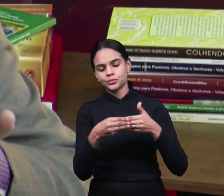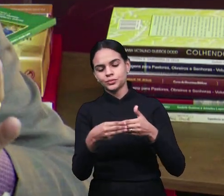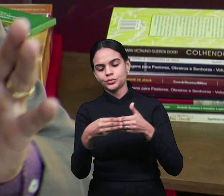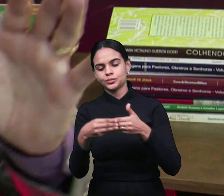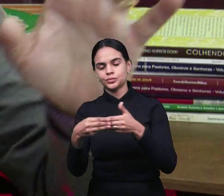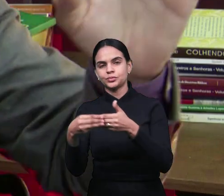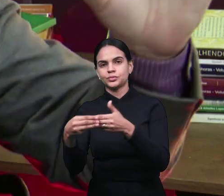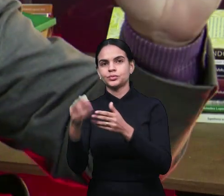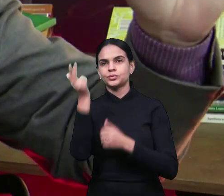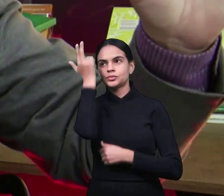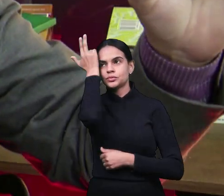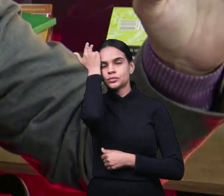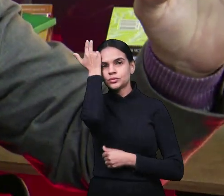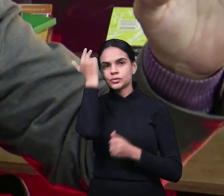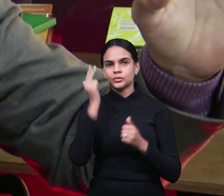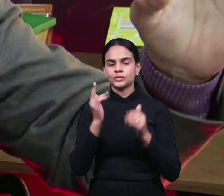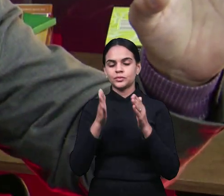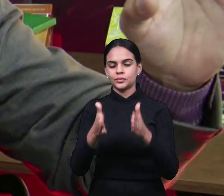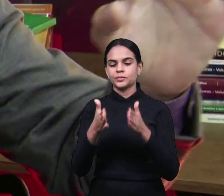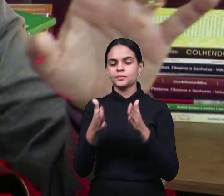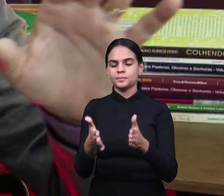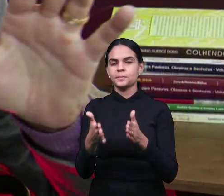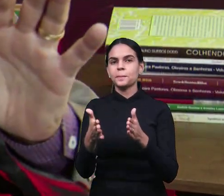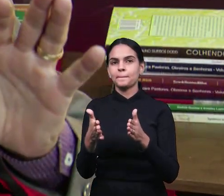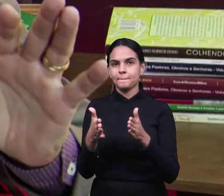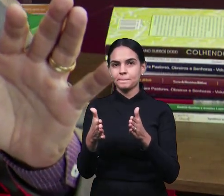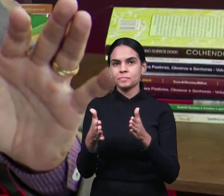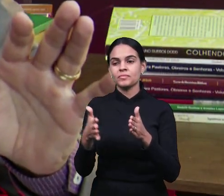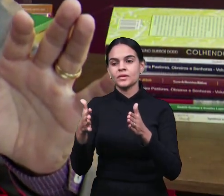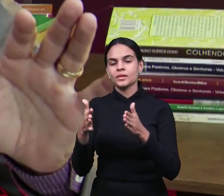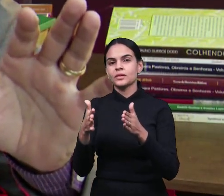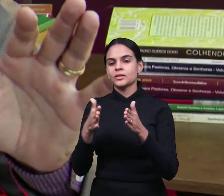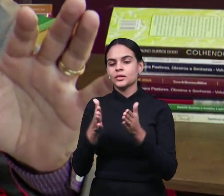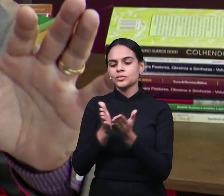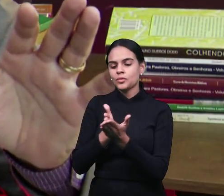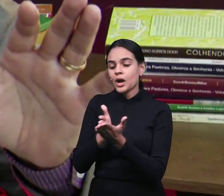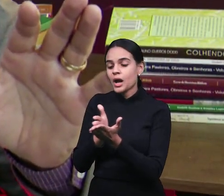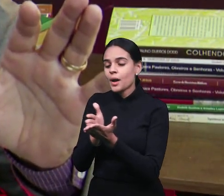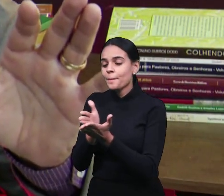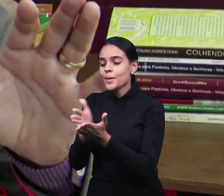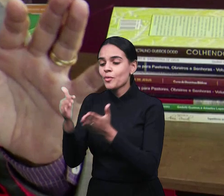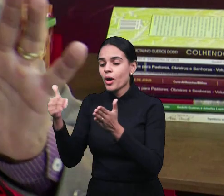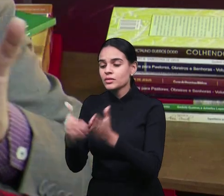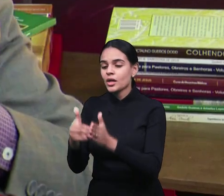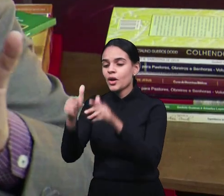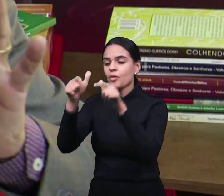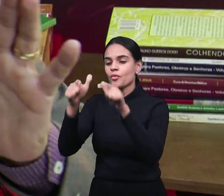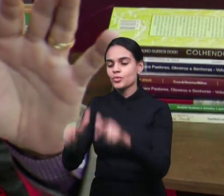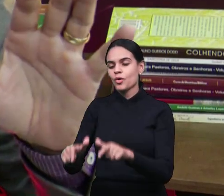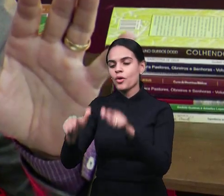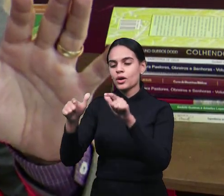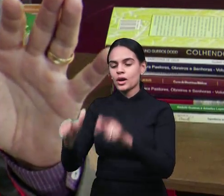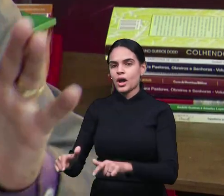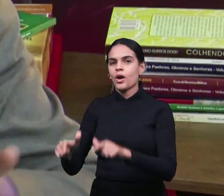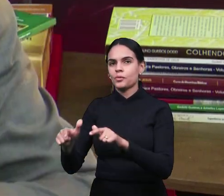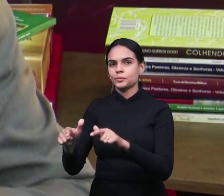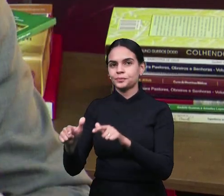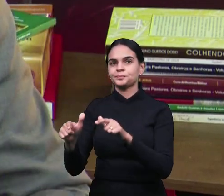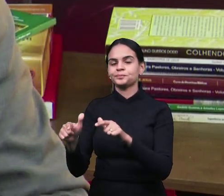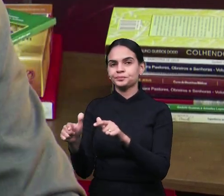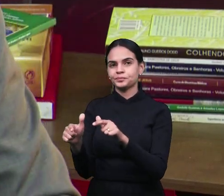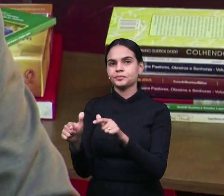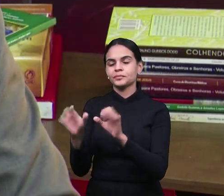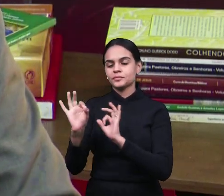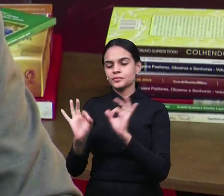essa imagem, né, do acampamento até chegar ao local do sacrifício, esse trajeto ali. E